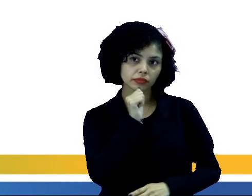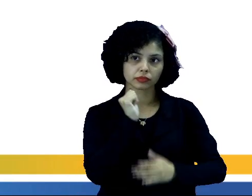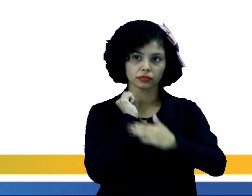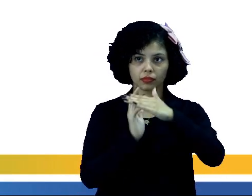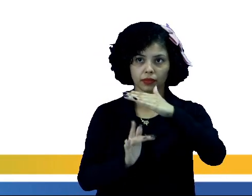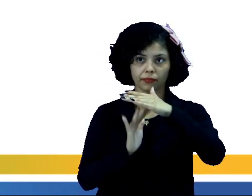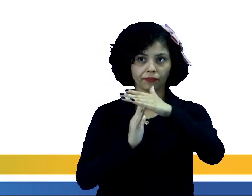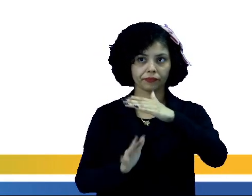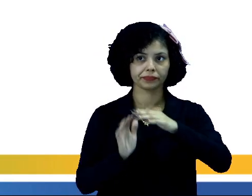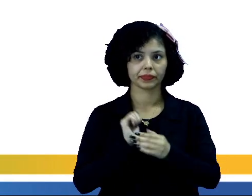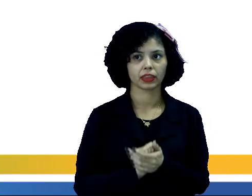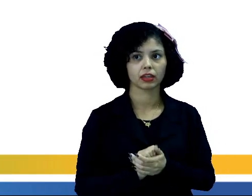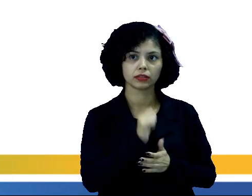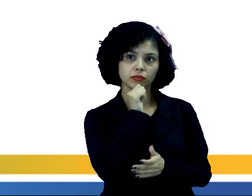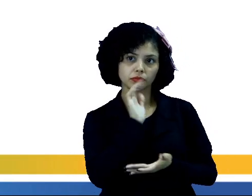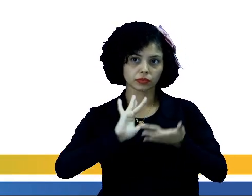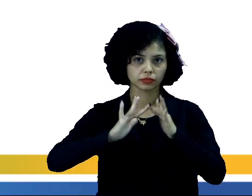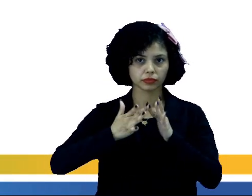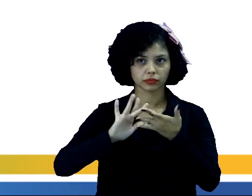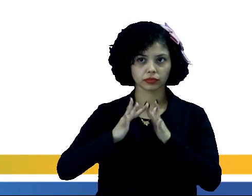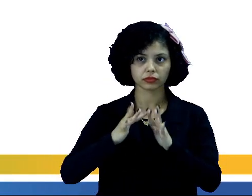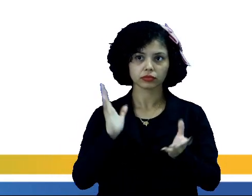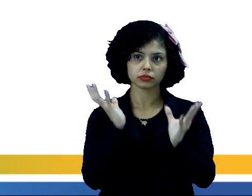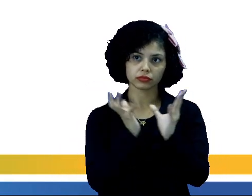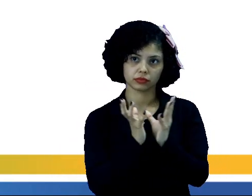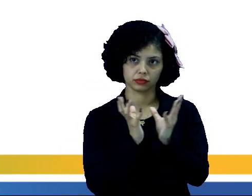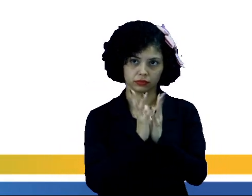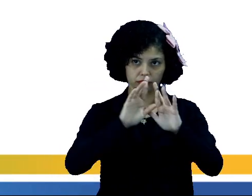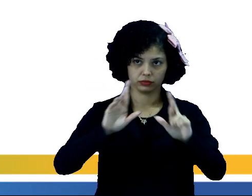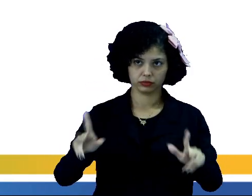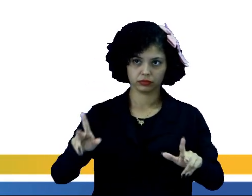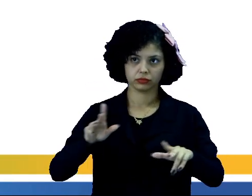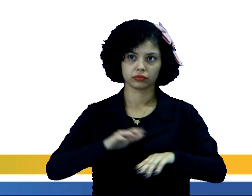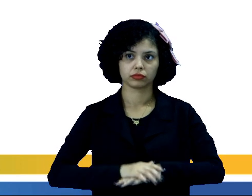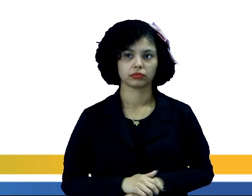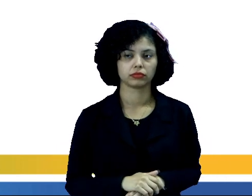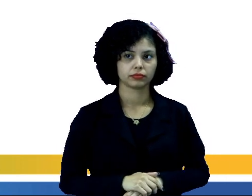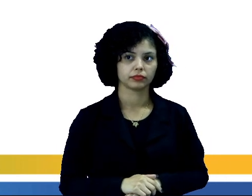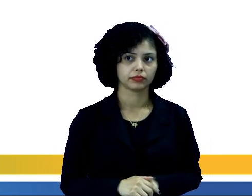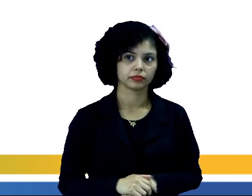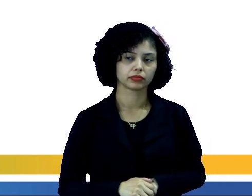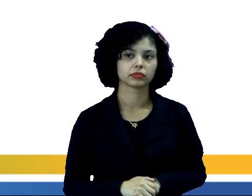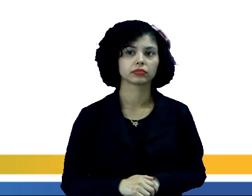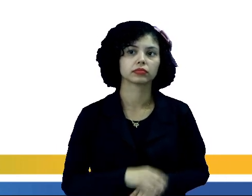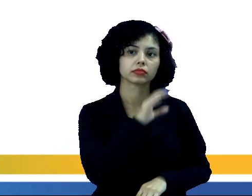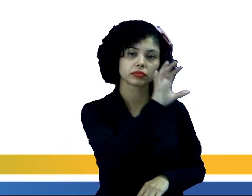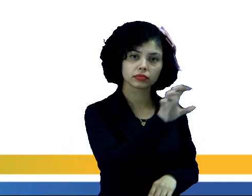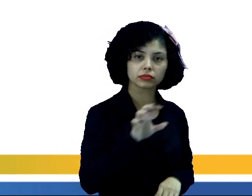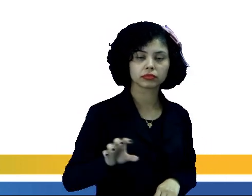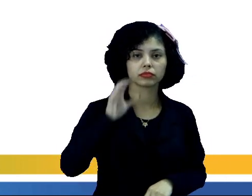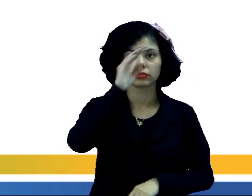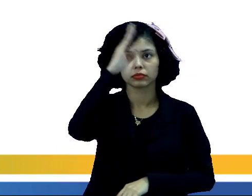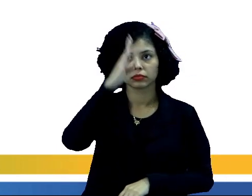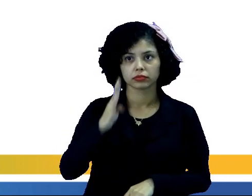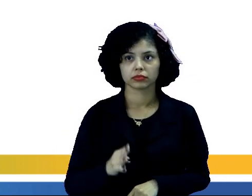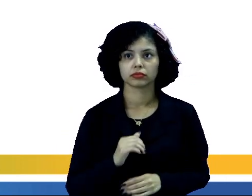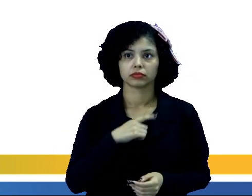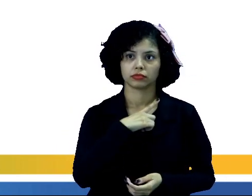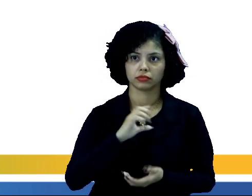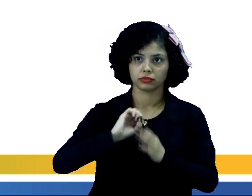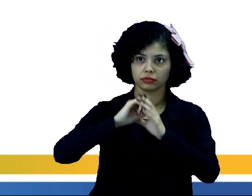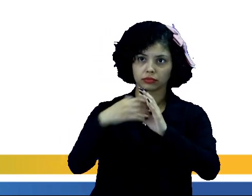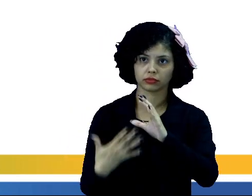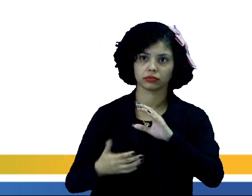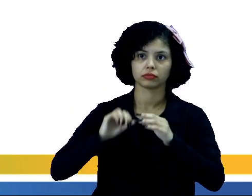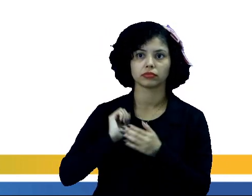Além disso, a questão das migrações, colocam em contato grupos diferenciados. Sabe-se que as regiões